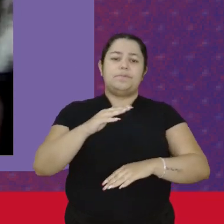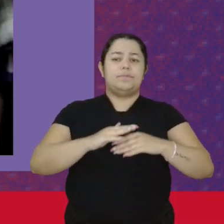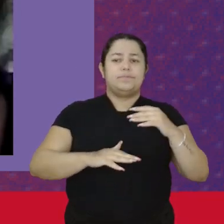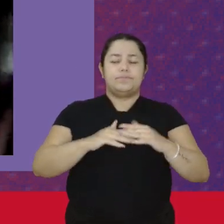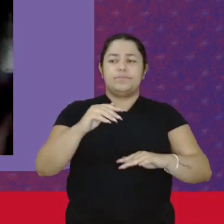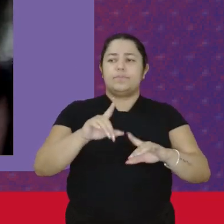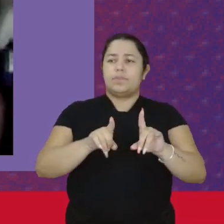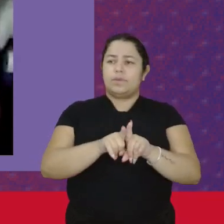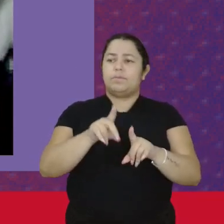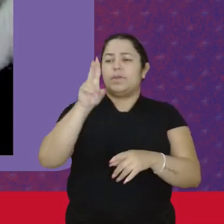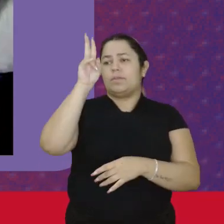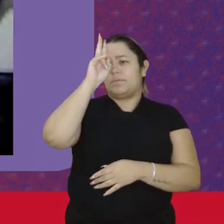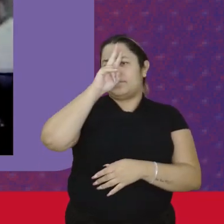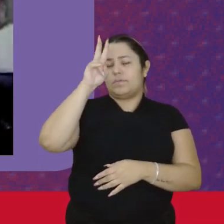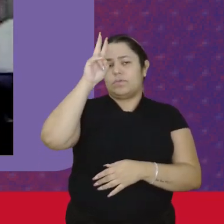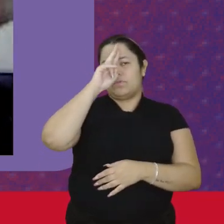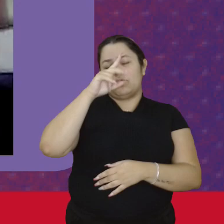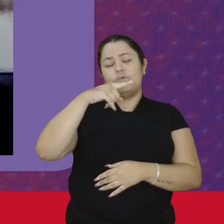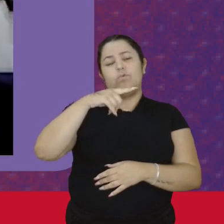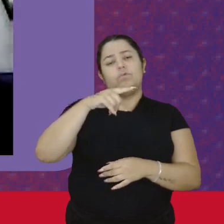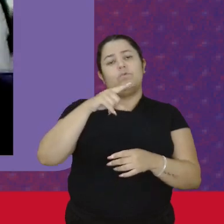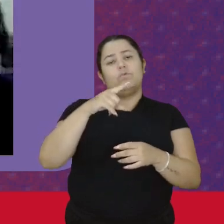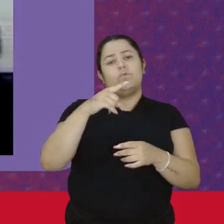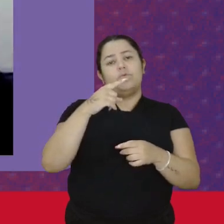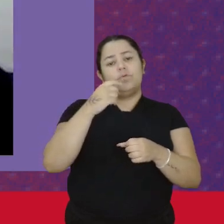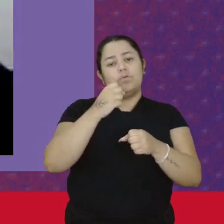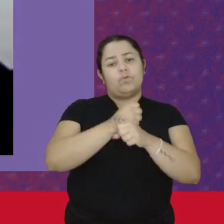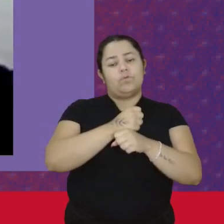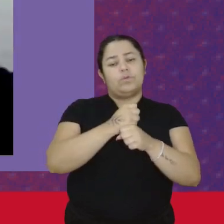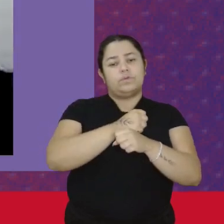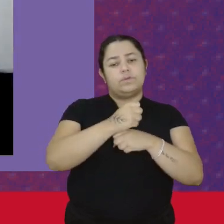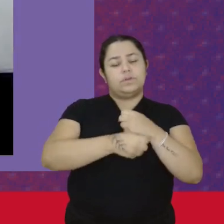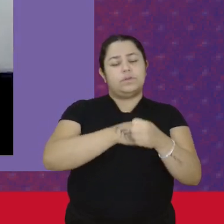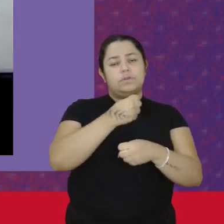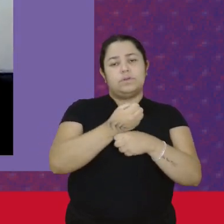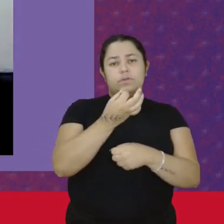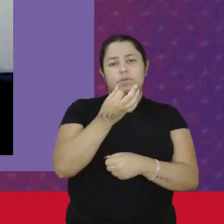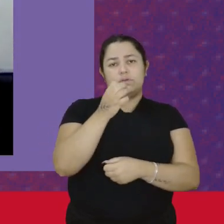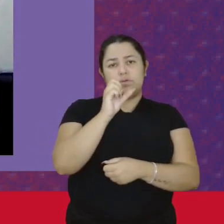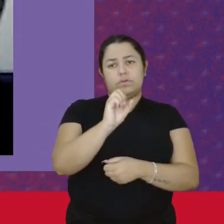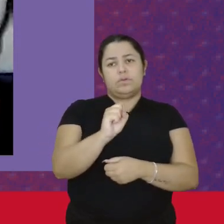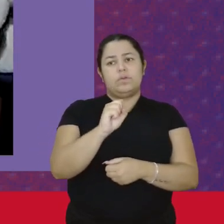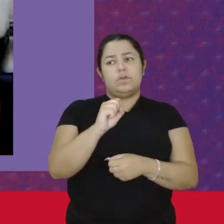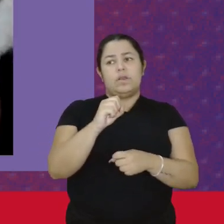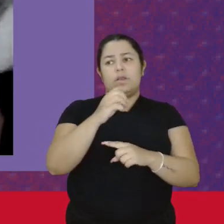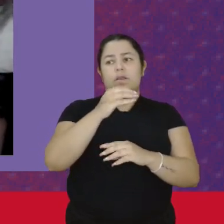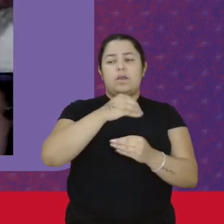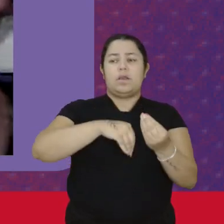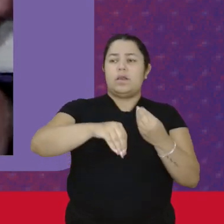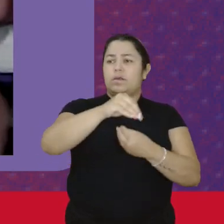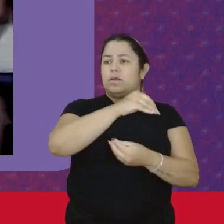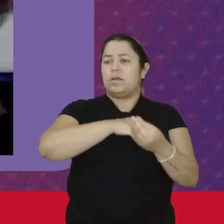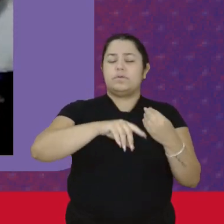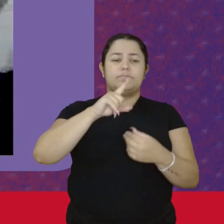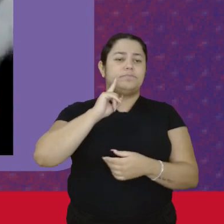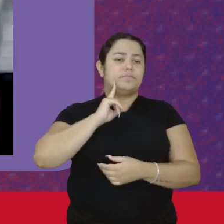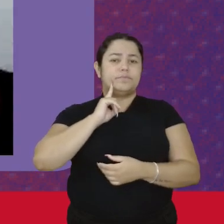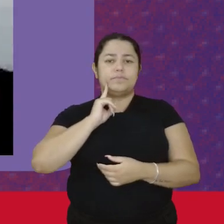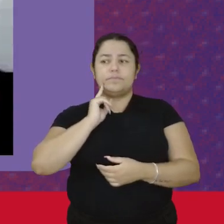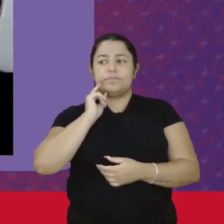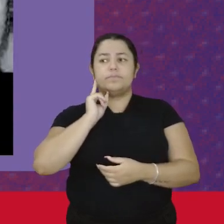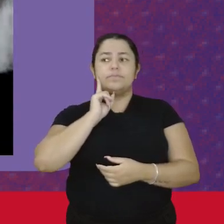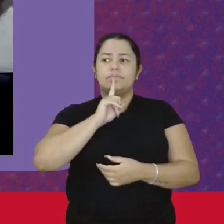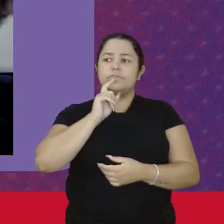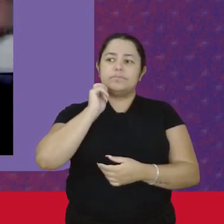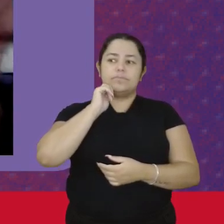eu acho, lembrando que nos anos de 68, são as grandes greves operárias aqui em Minas Gerais, não é